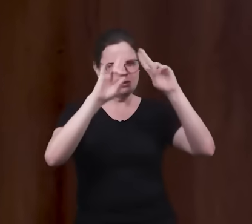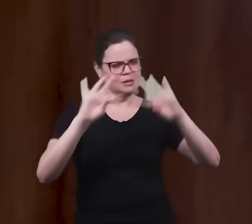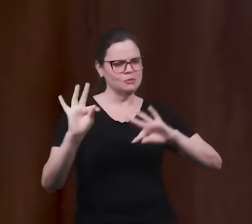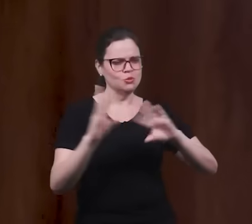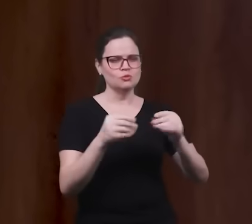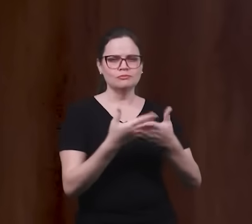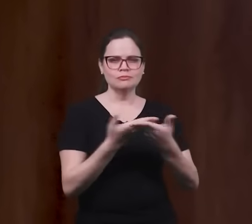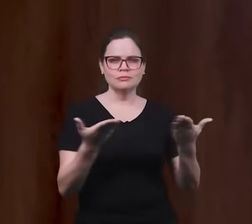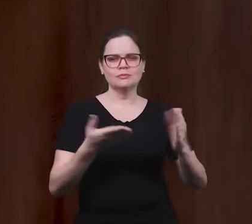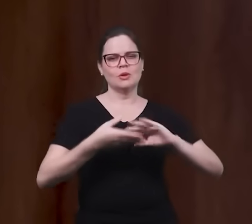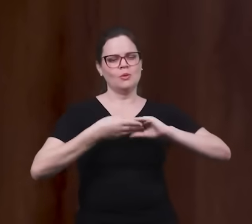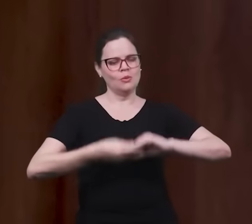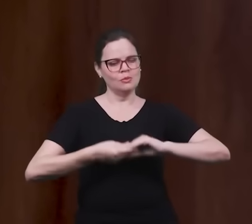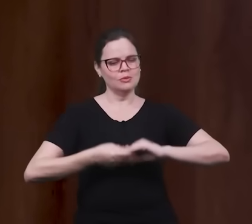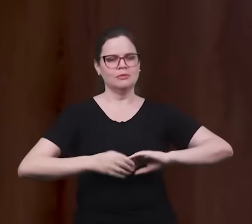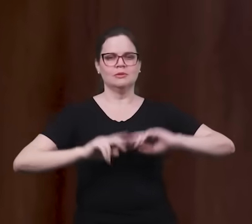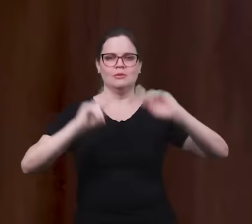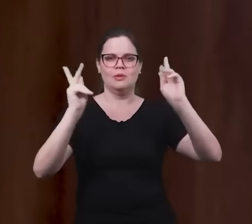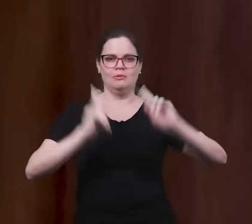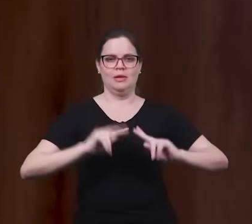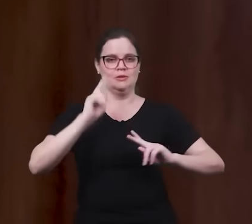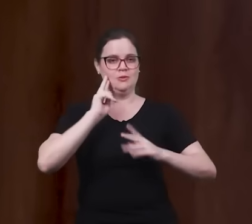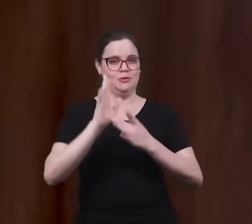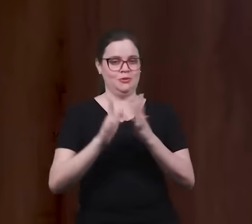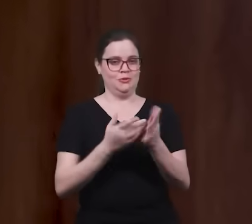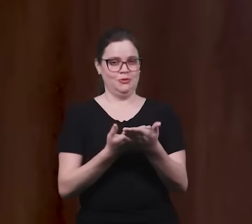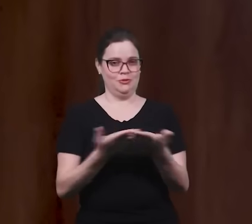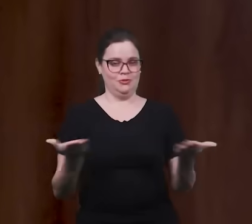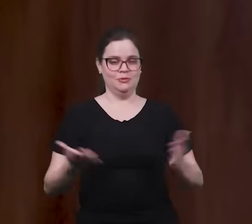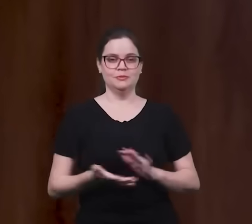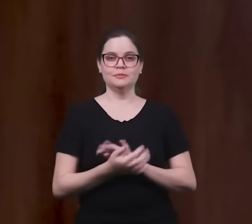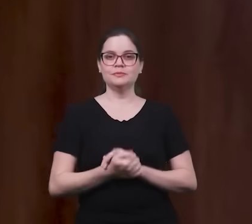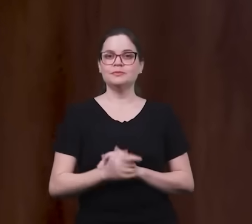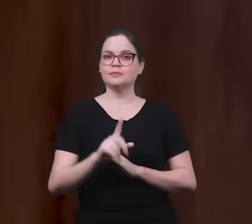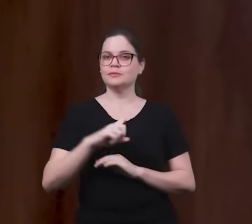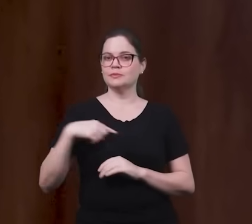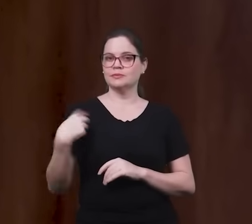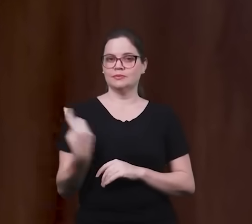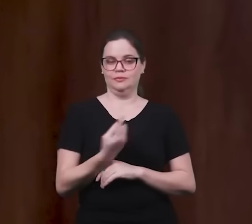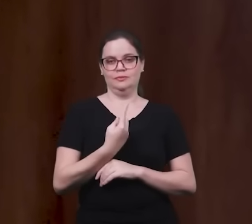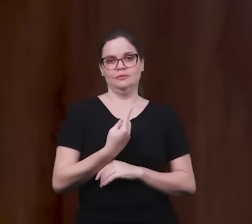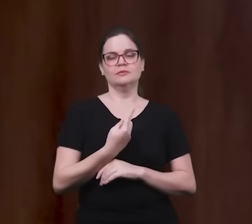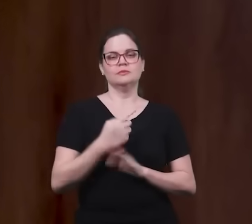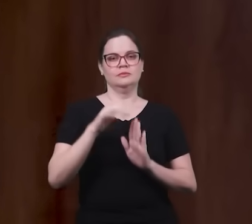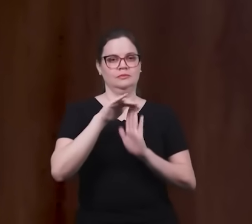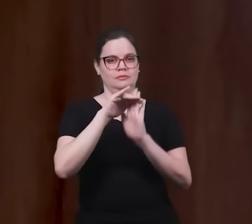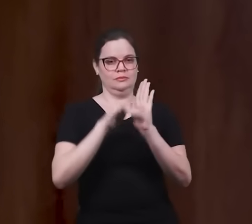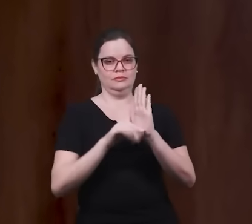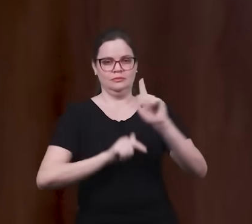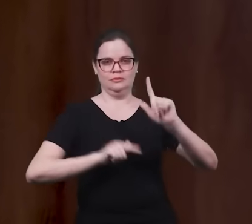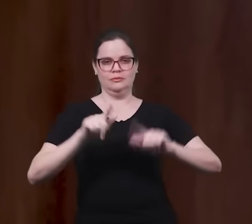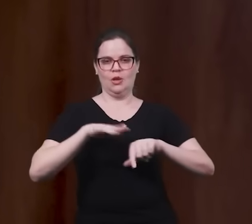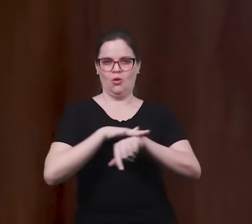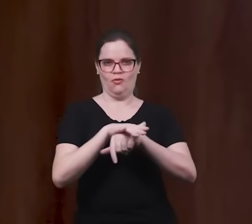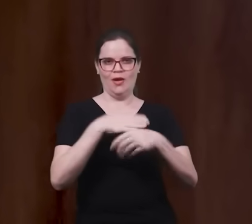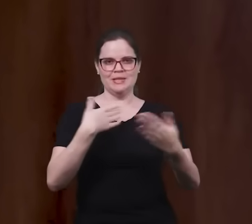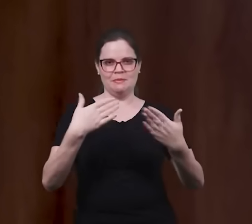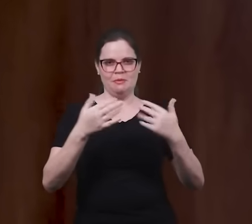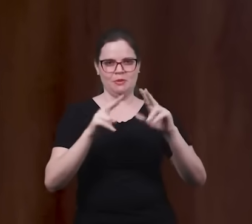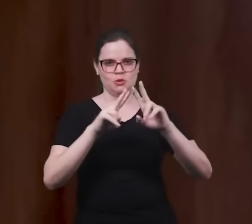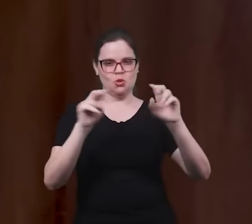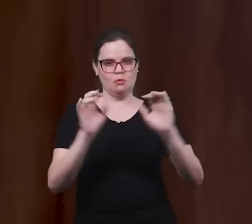A todos a paz do Senhor. Nós estamos nesses programas nós falando sobre uns